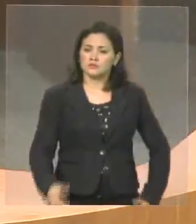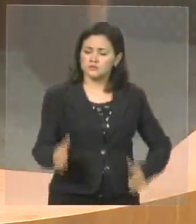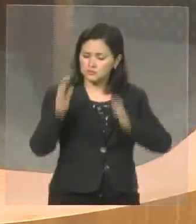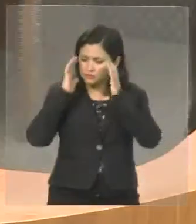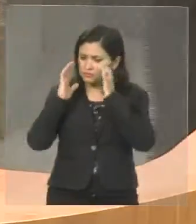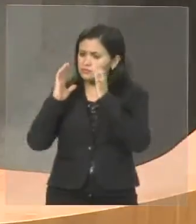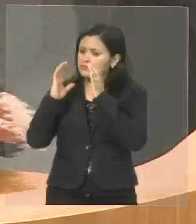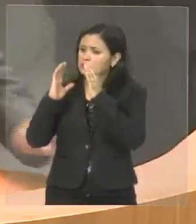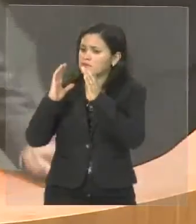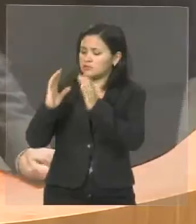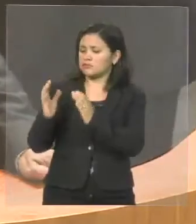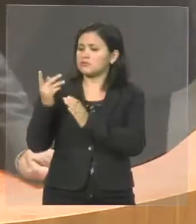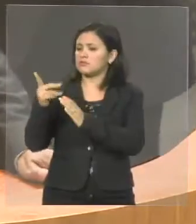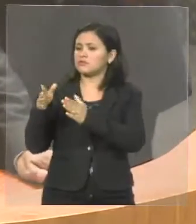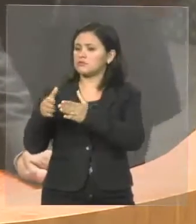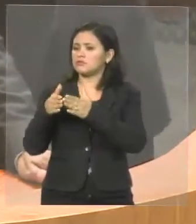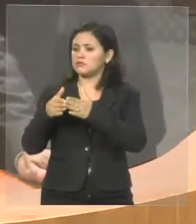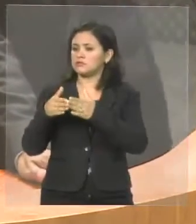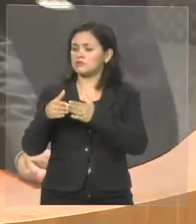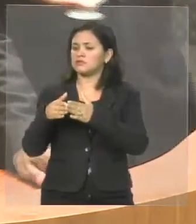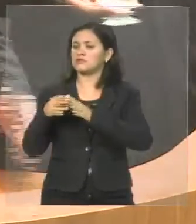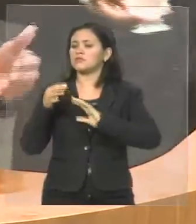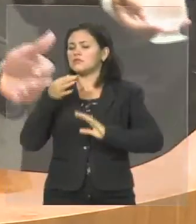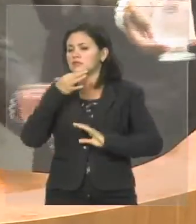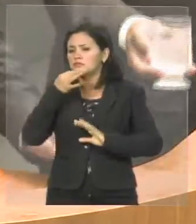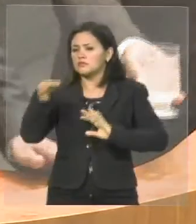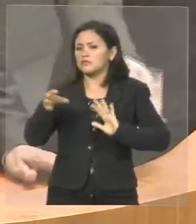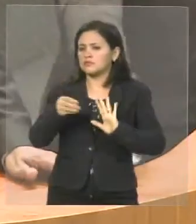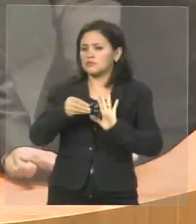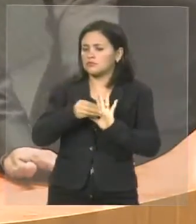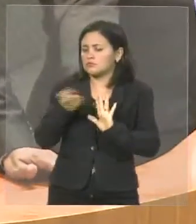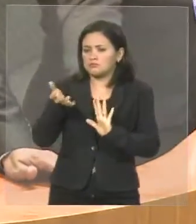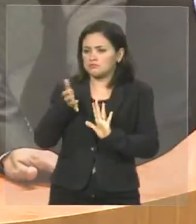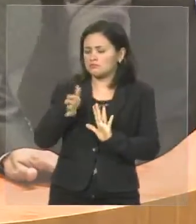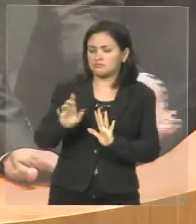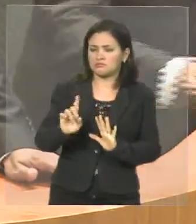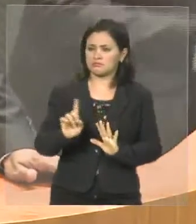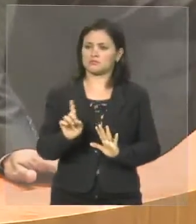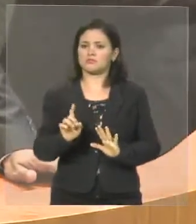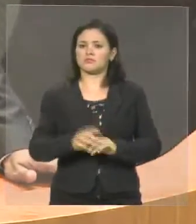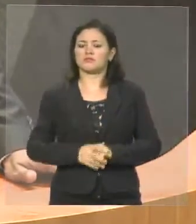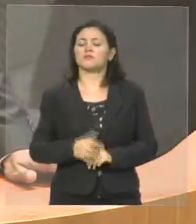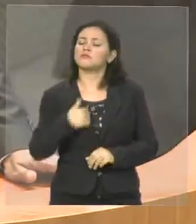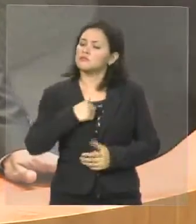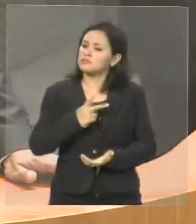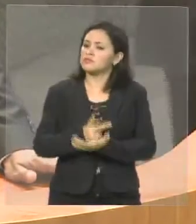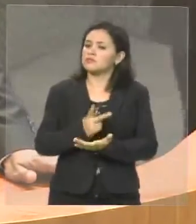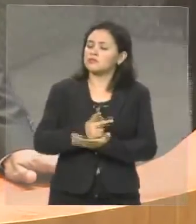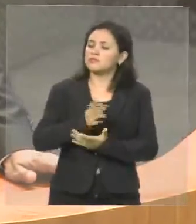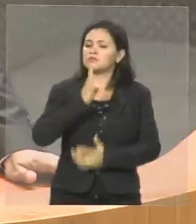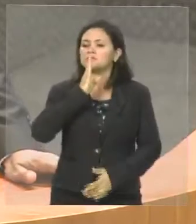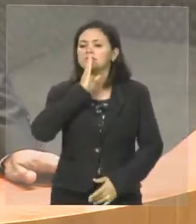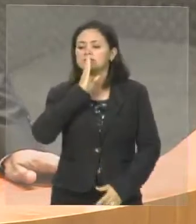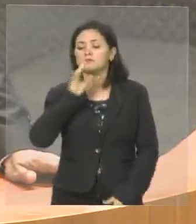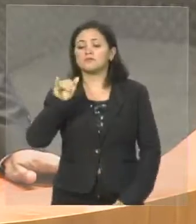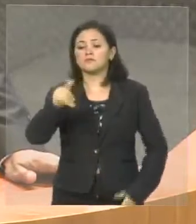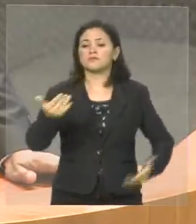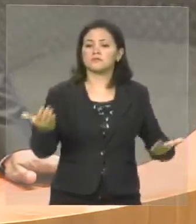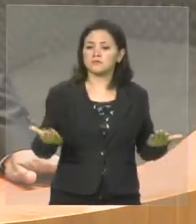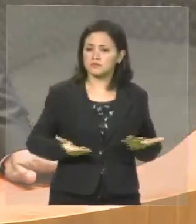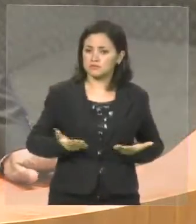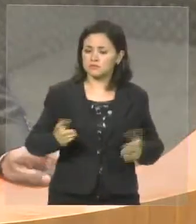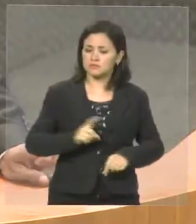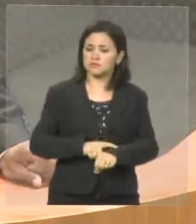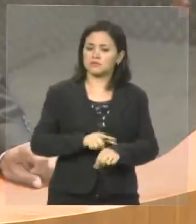intervenção, mas me mantive atentamente, aproveitando a oportunidade do bloco, para que eu pudesse me